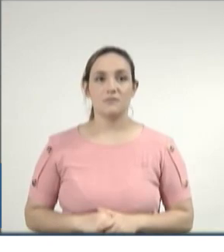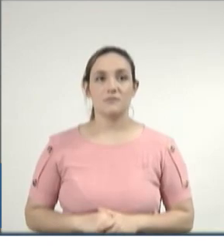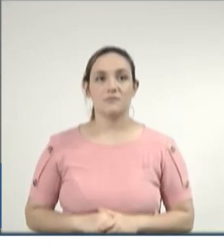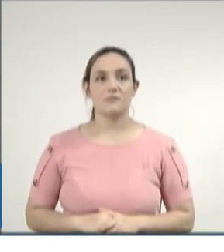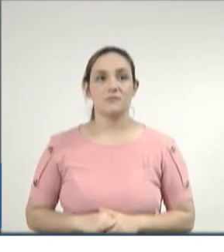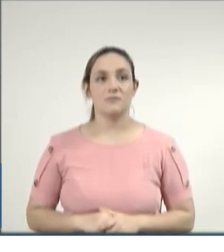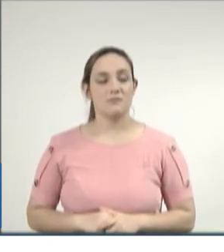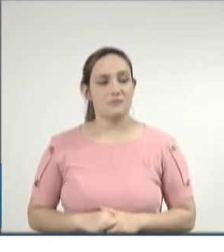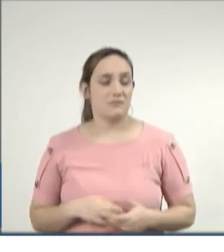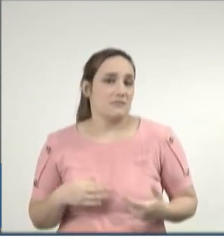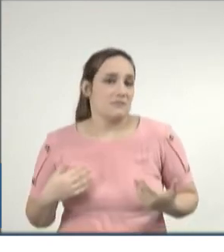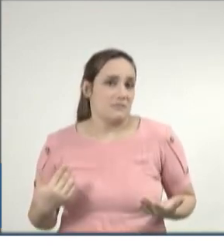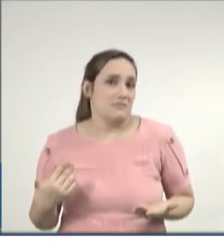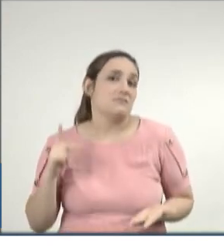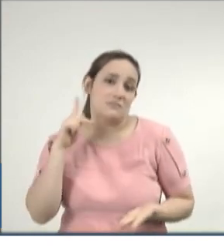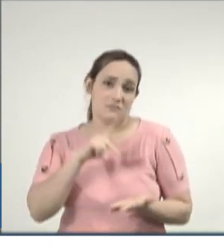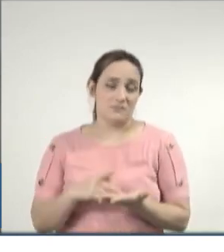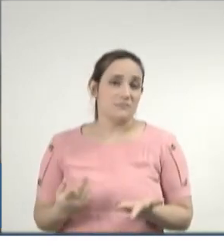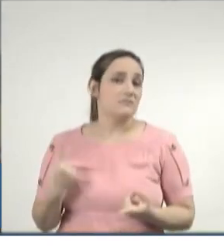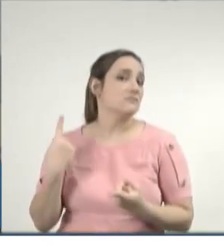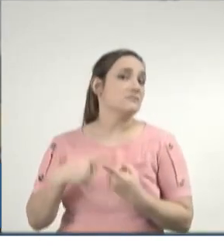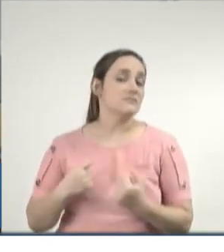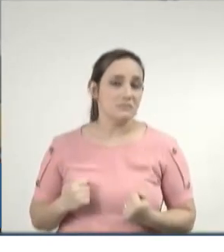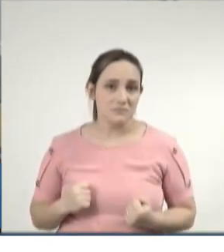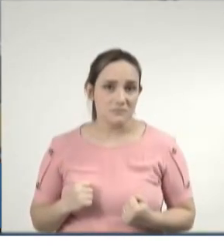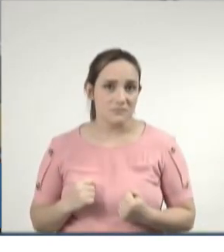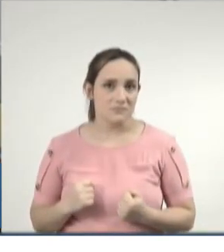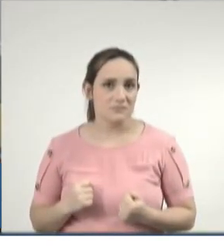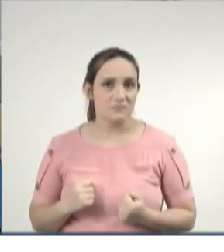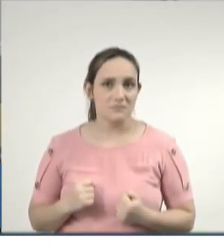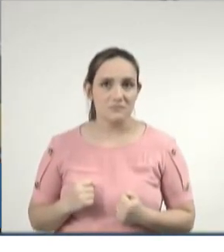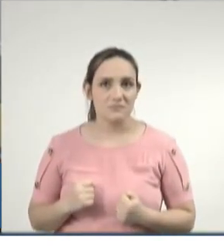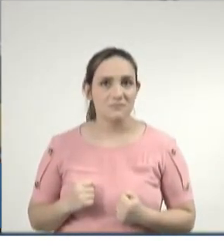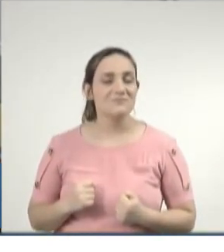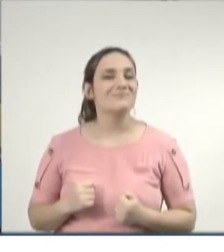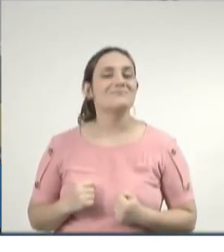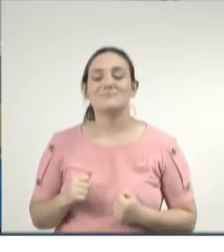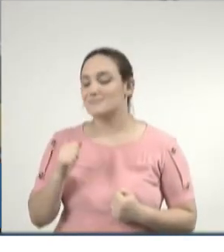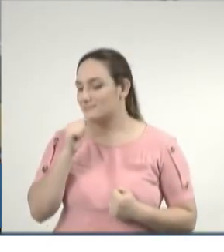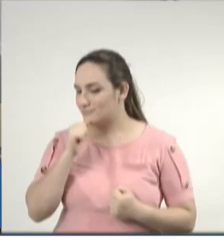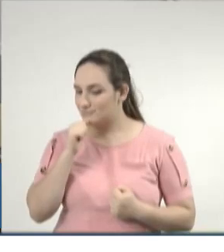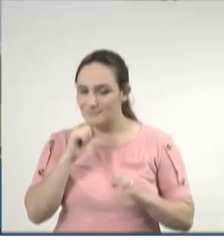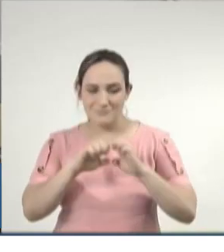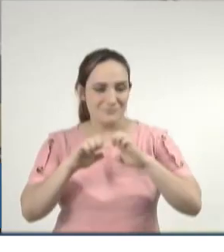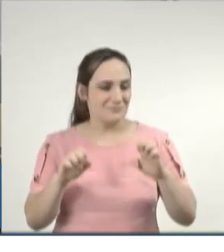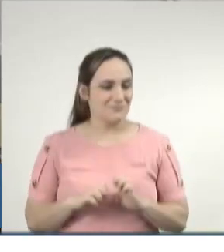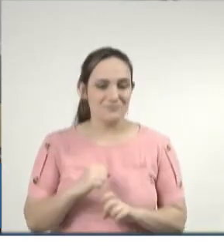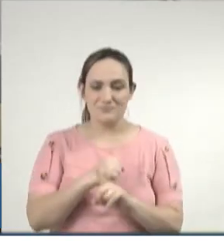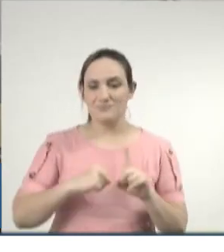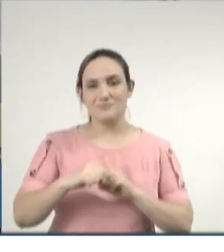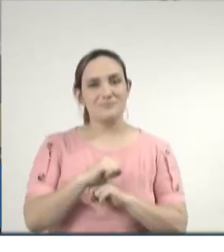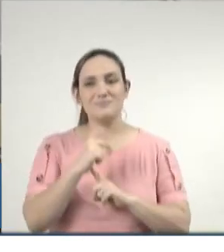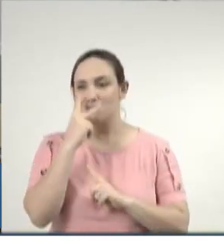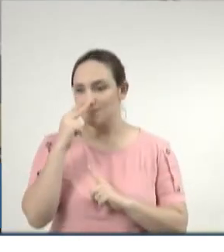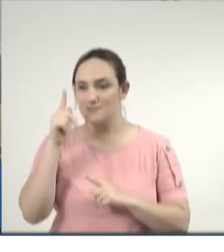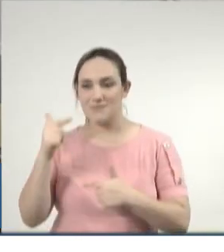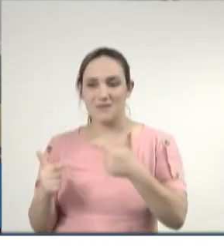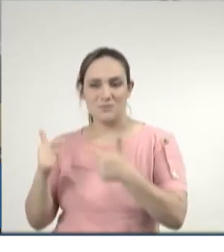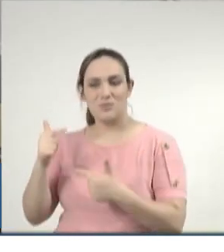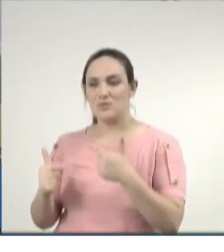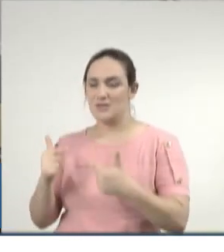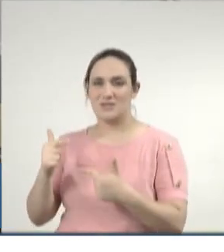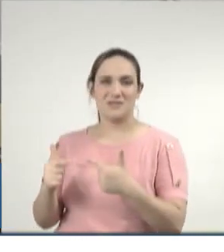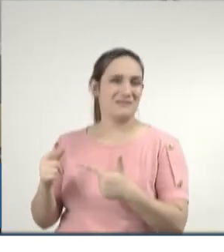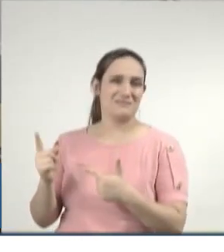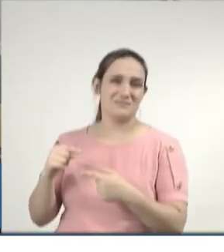Você vai? Porque é verdade. Mas por quê? Porque a gente faz parte de uma construção social onde política não é lugar para a